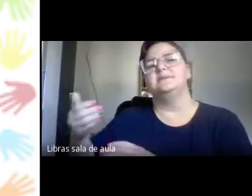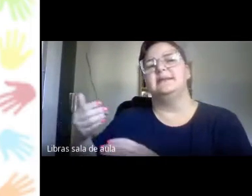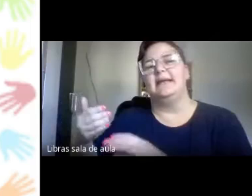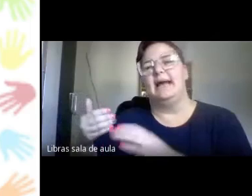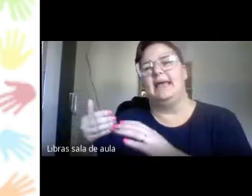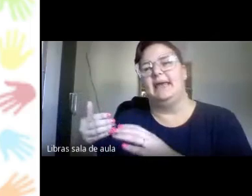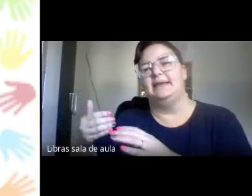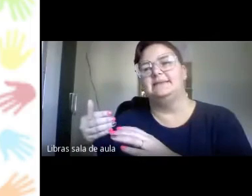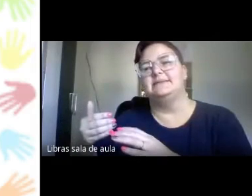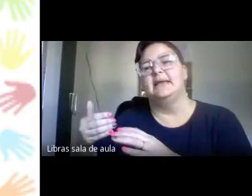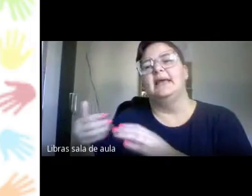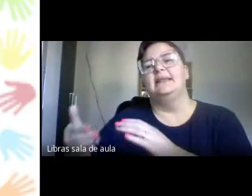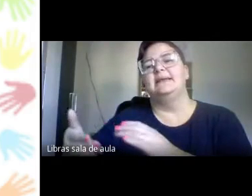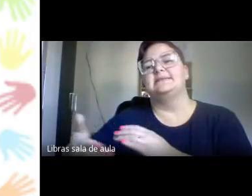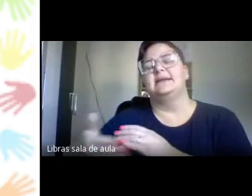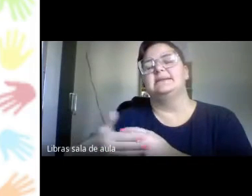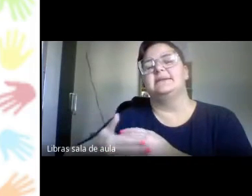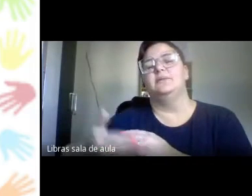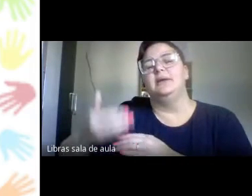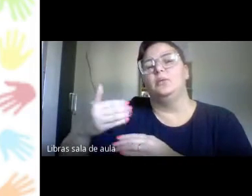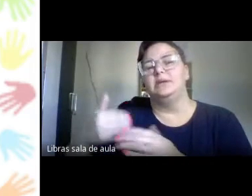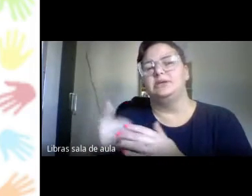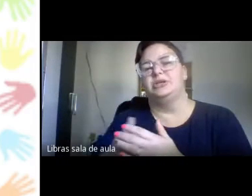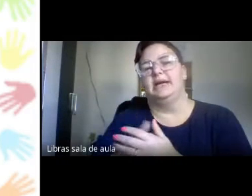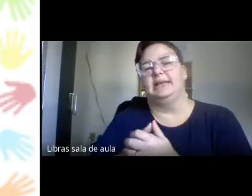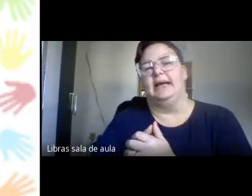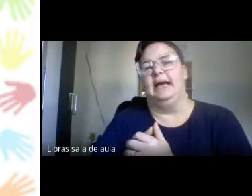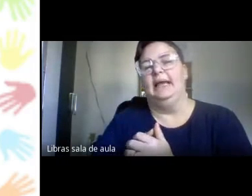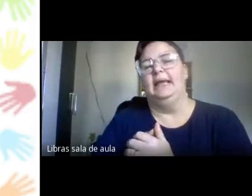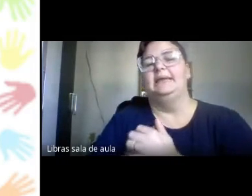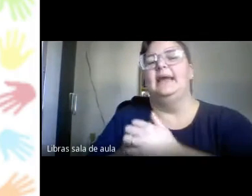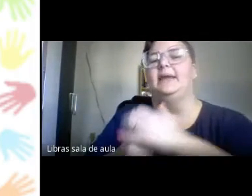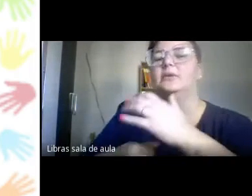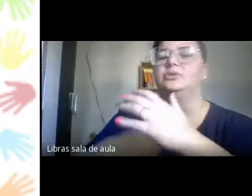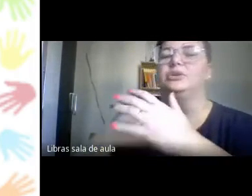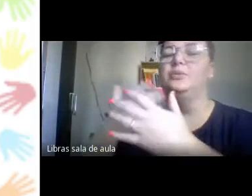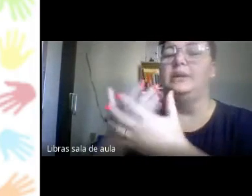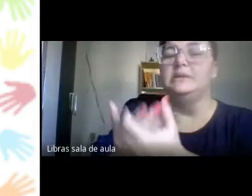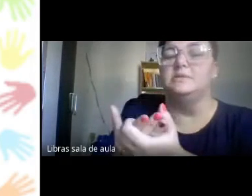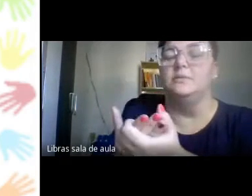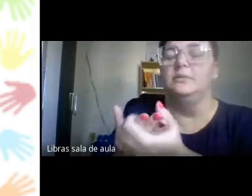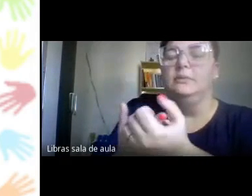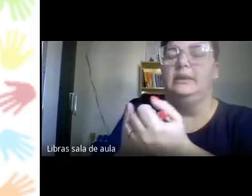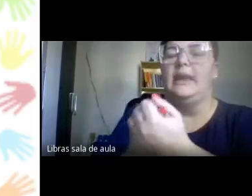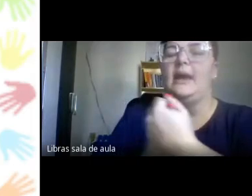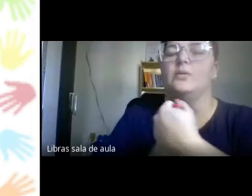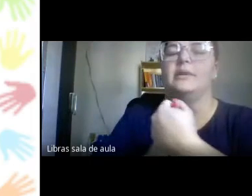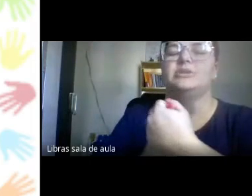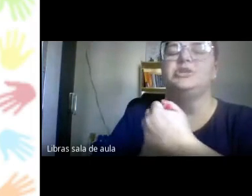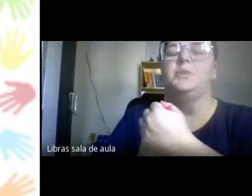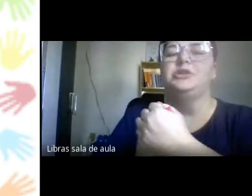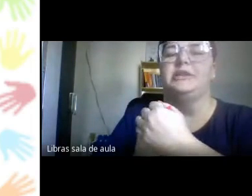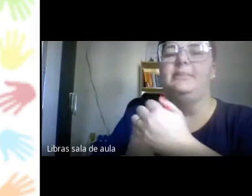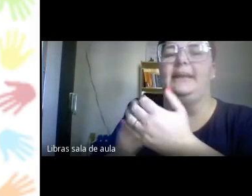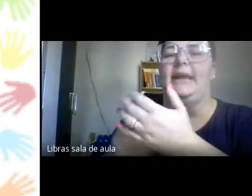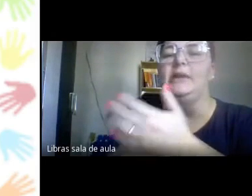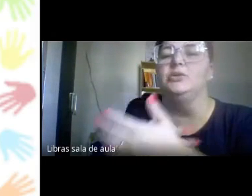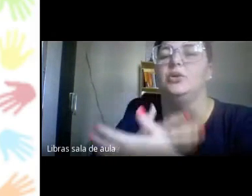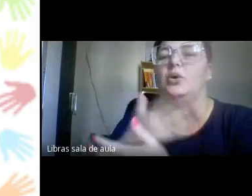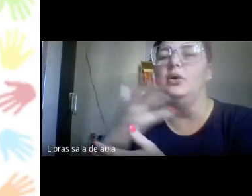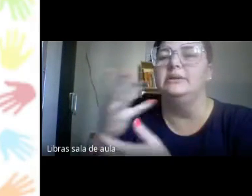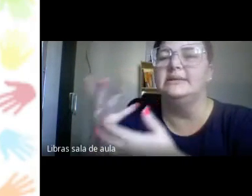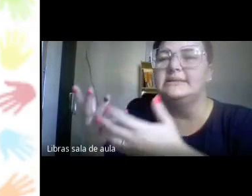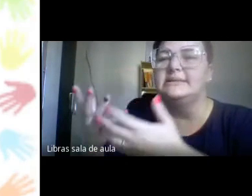para auxiliar eles nessa questão linguística, tá? E aí eu digo isso, e é algo que a gente pode trabalhar